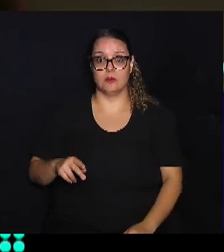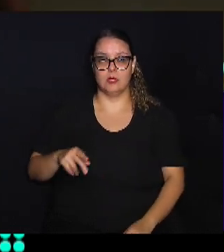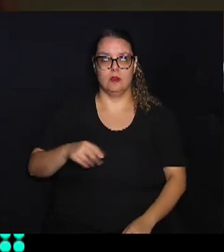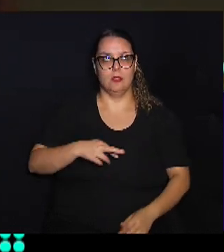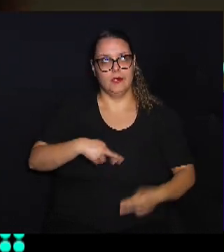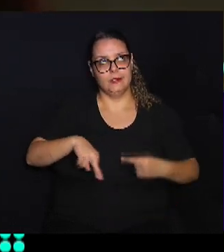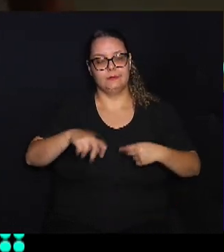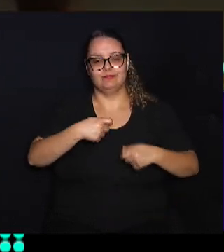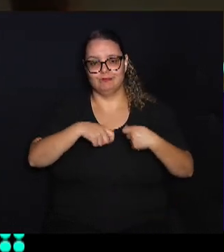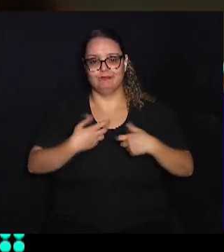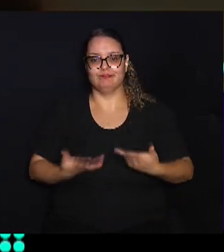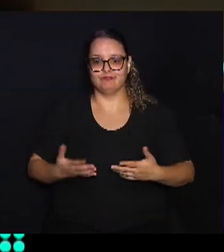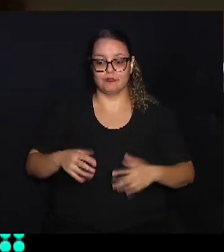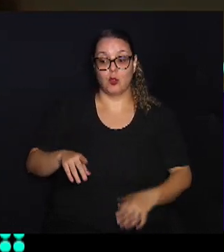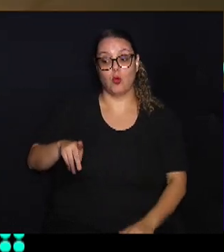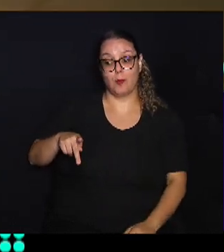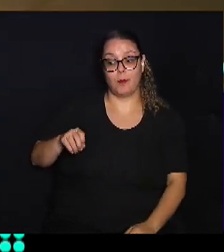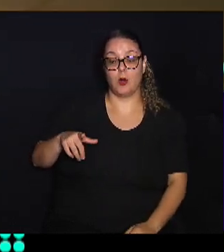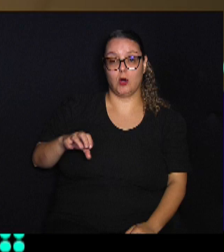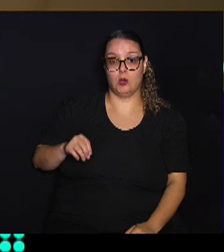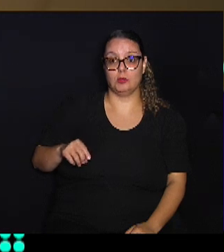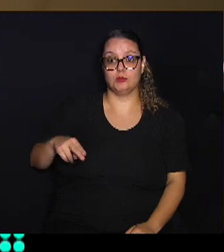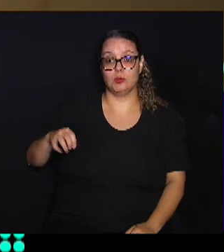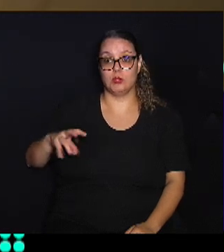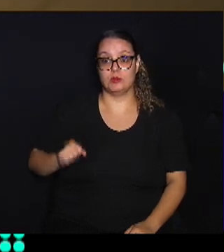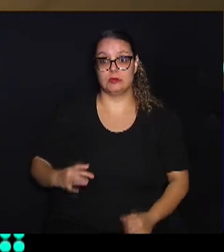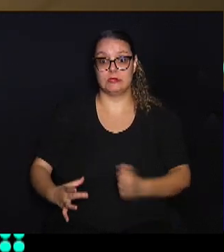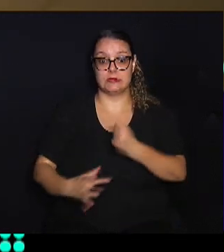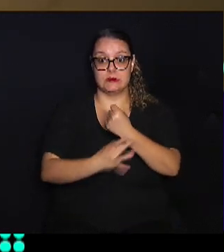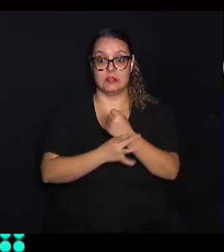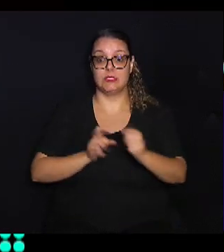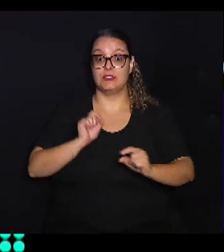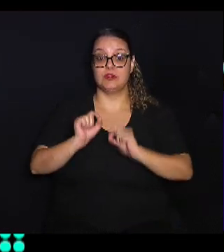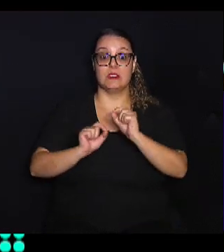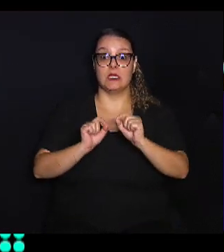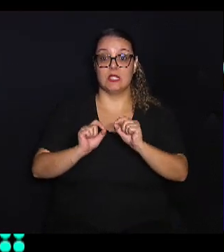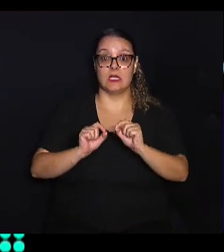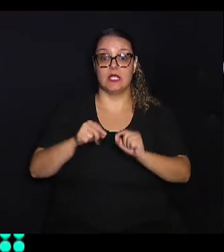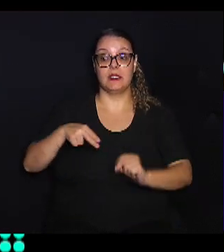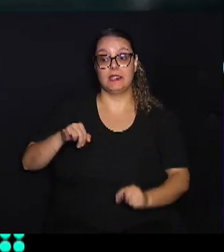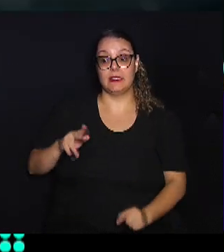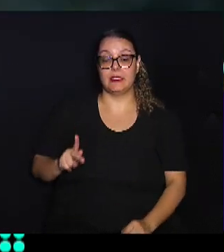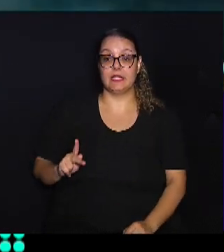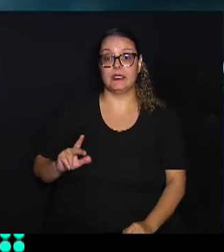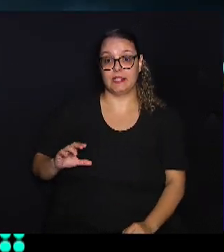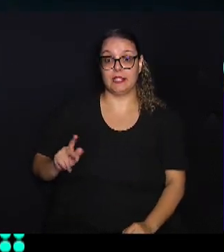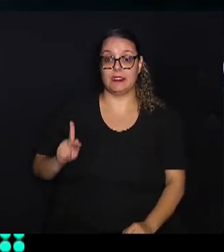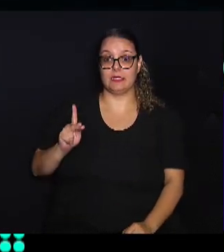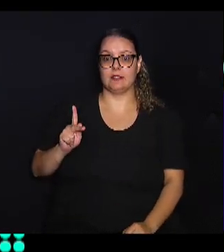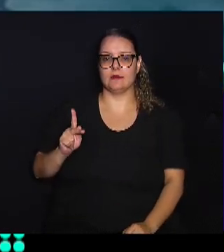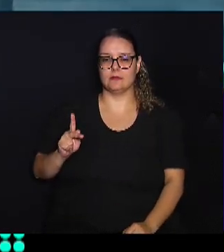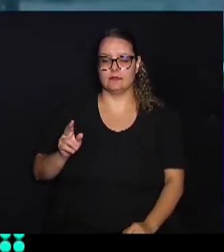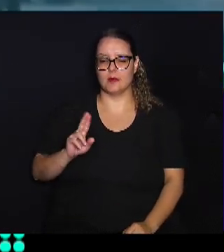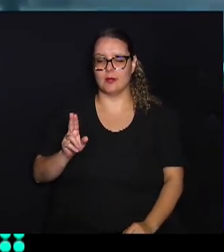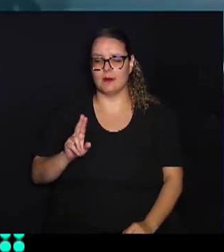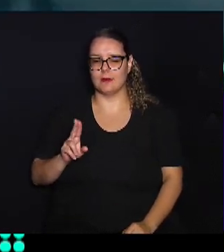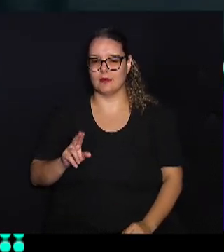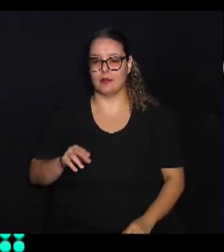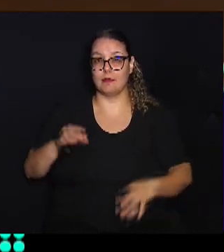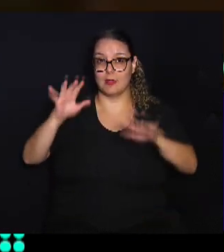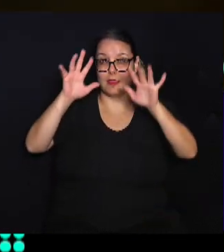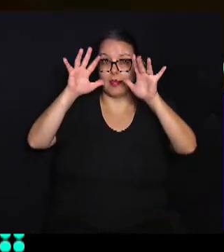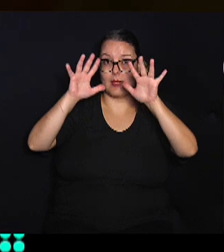seu trabalho é cuidar da segurança de ninguém menos do que Nick, codinome das neves ou